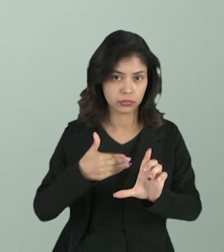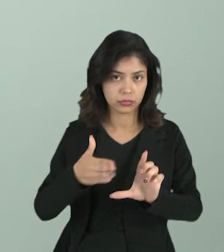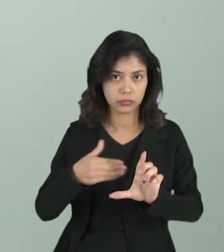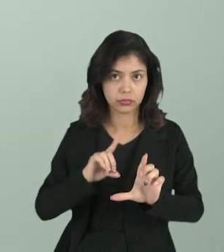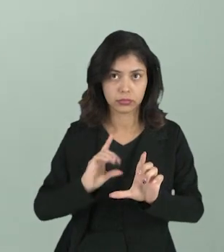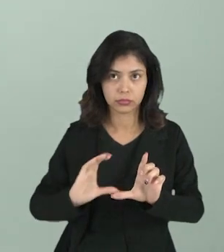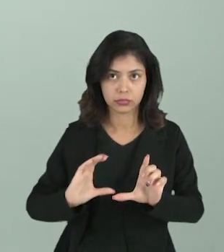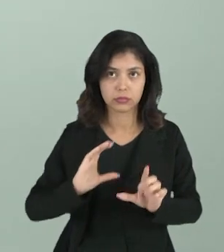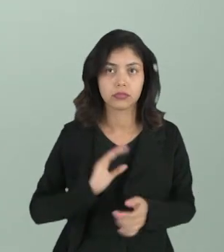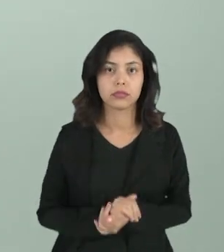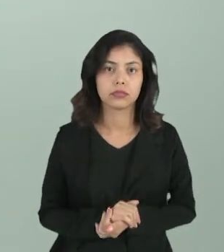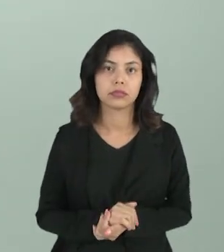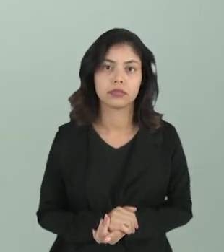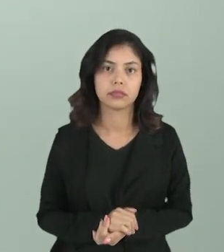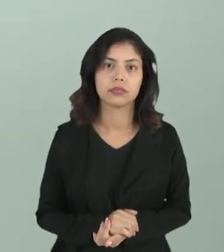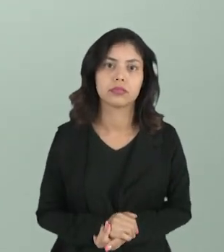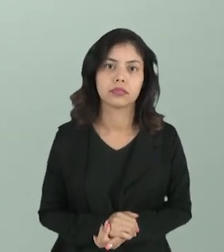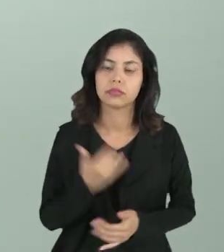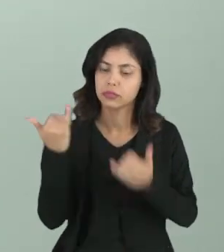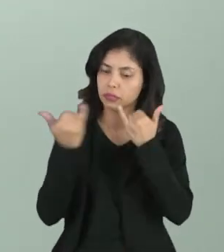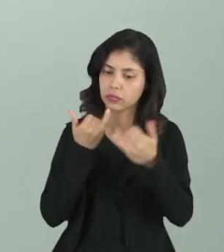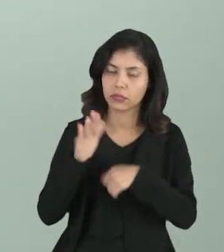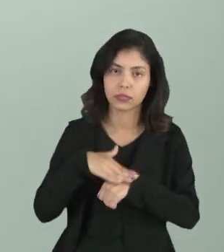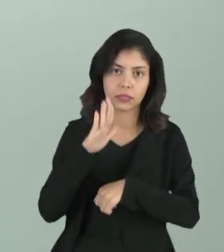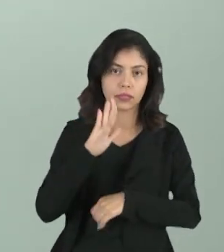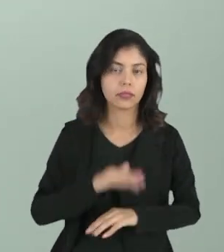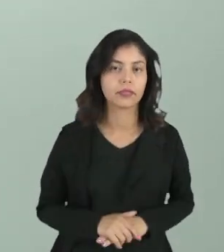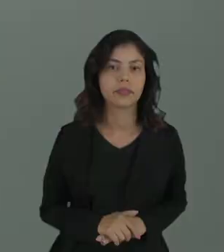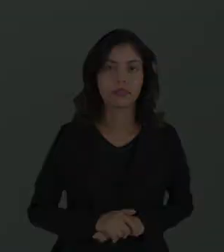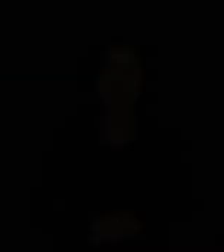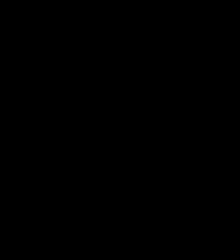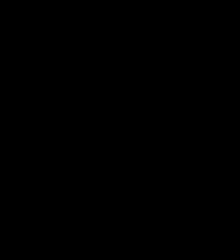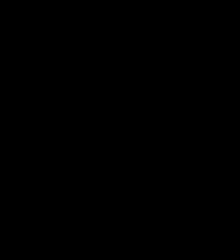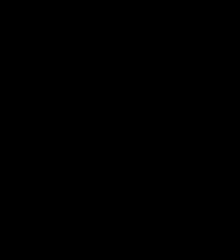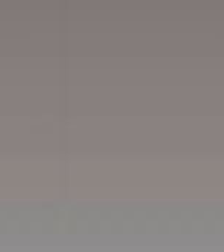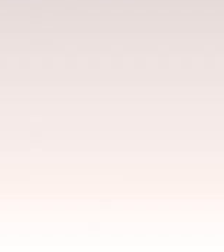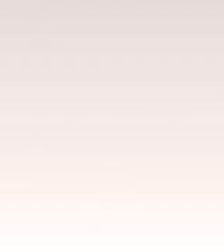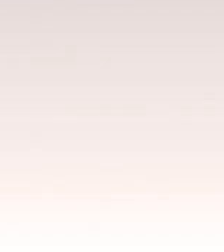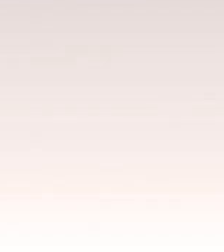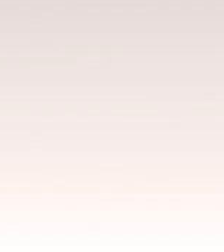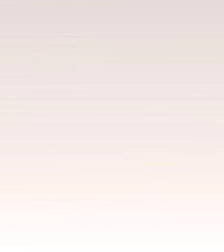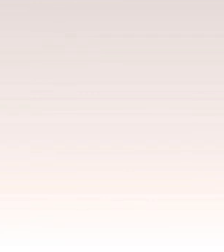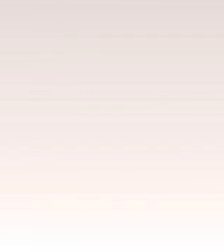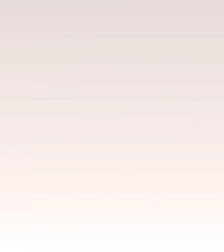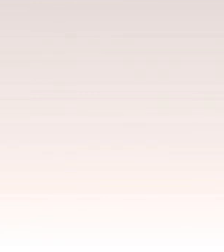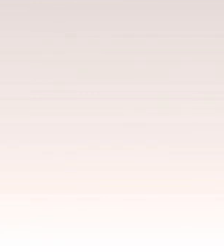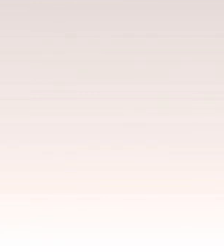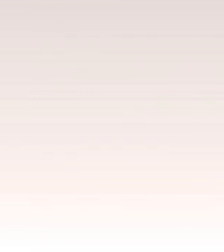acessar a plataforma Eduque para mais informações.